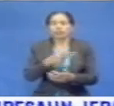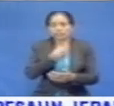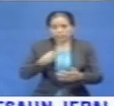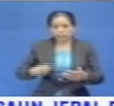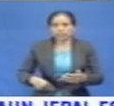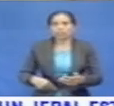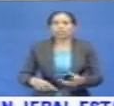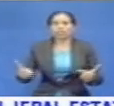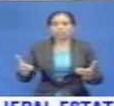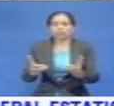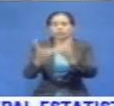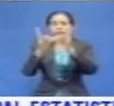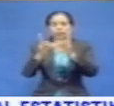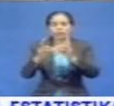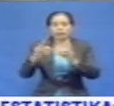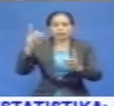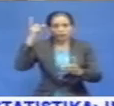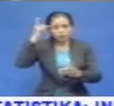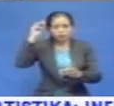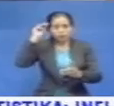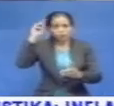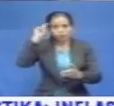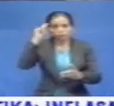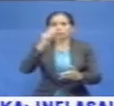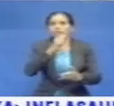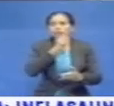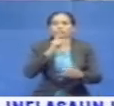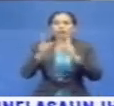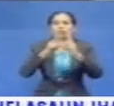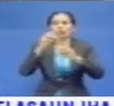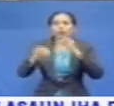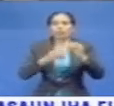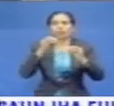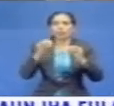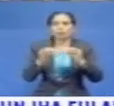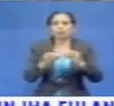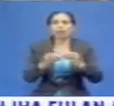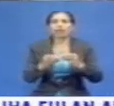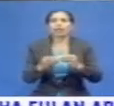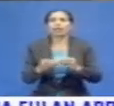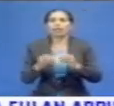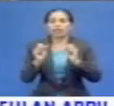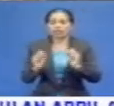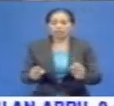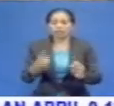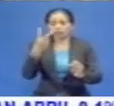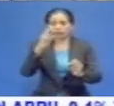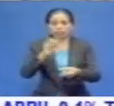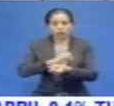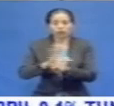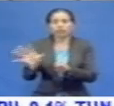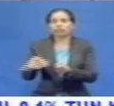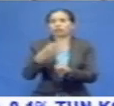ao primeiro-ministro Taur Matangruak. Horiculia, Conaba Cooperação, Nomos, Apoiu Timor-Leste e a âmbito pandemia